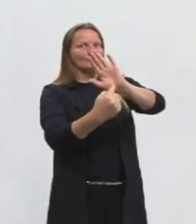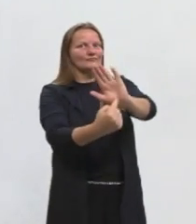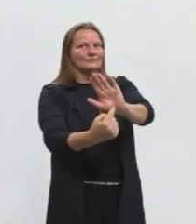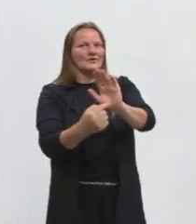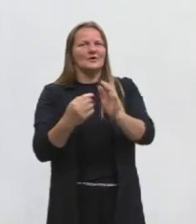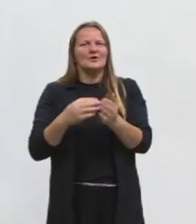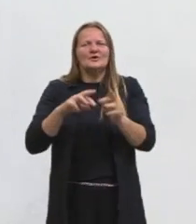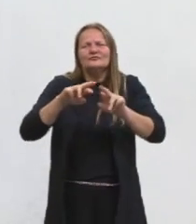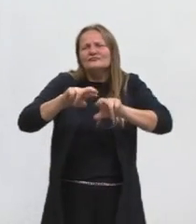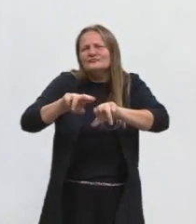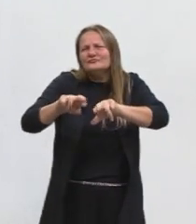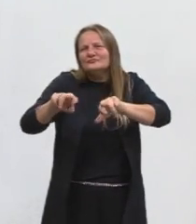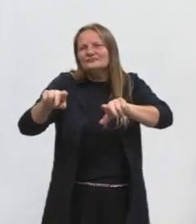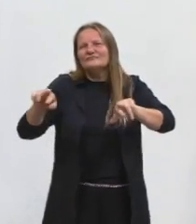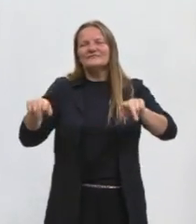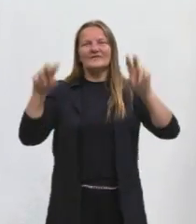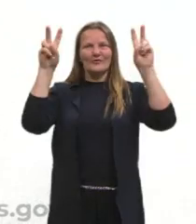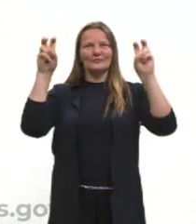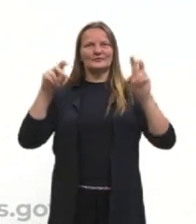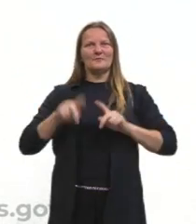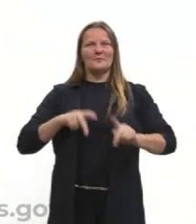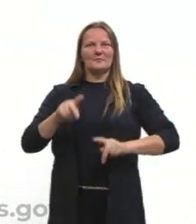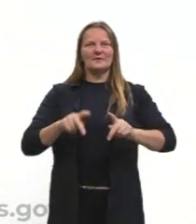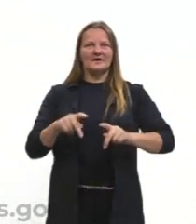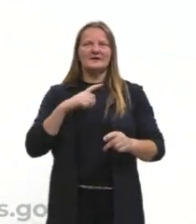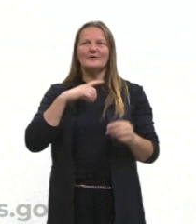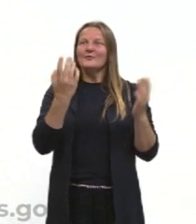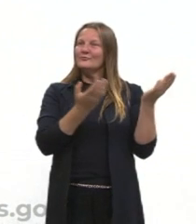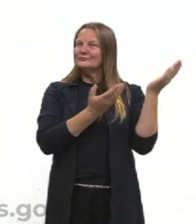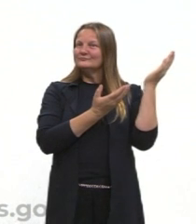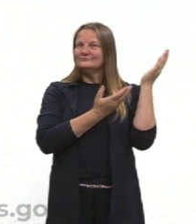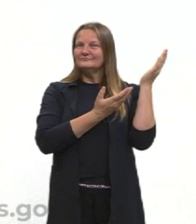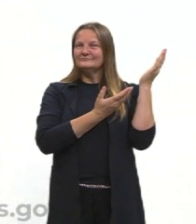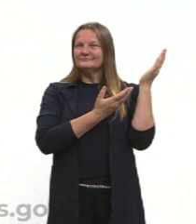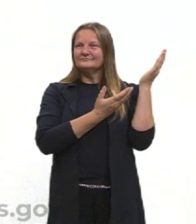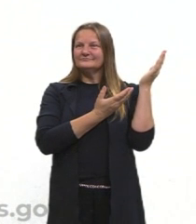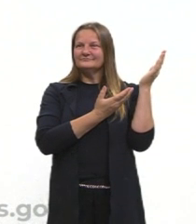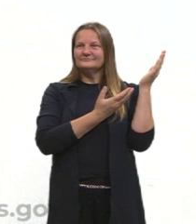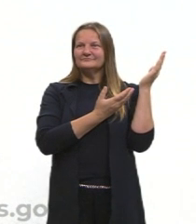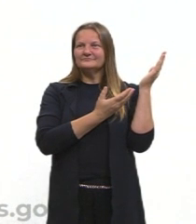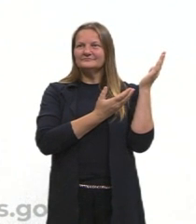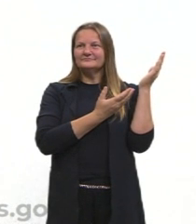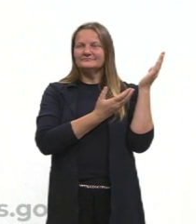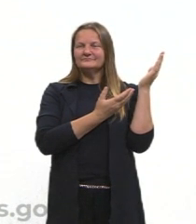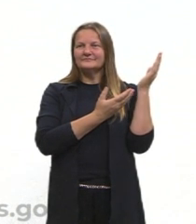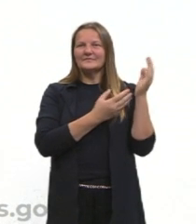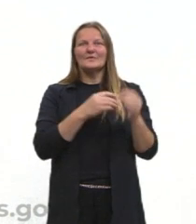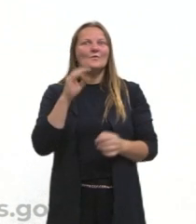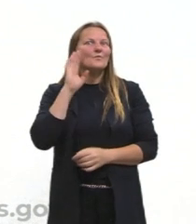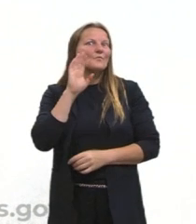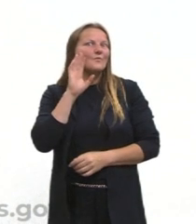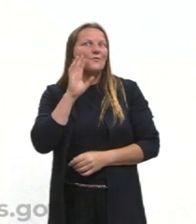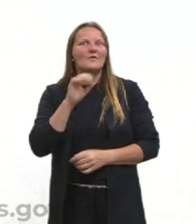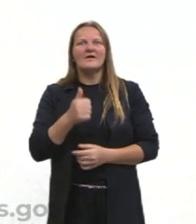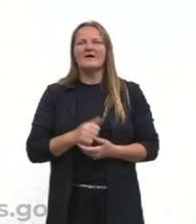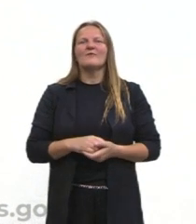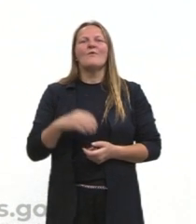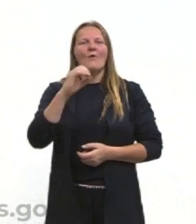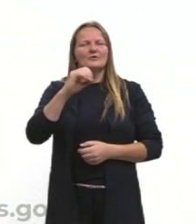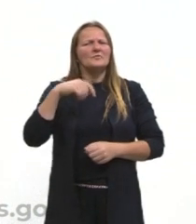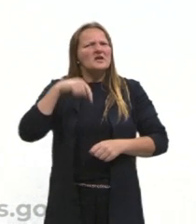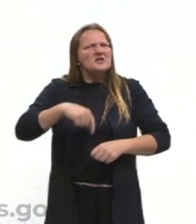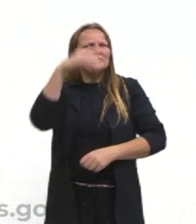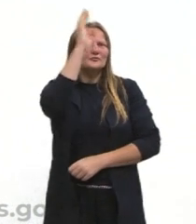os diversos temas da cultura popular um assunto é muito pertinente aqui para nós brasileiros